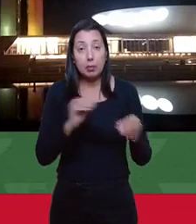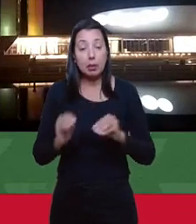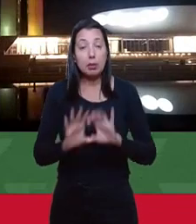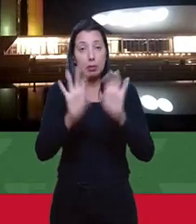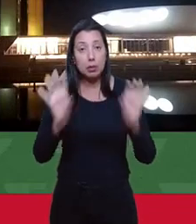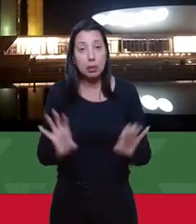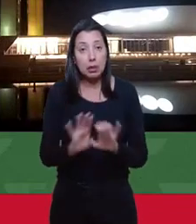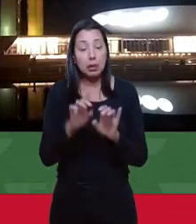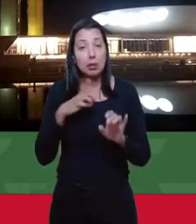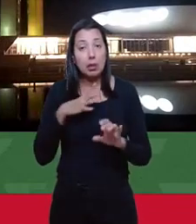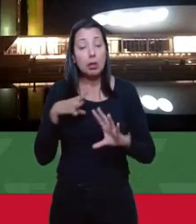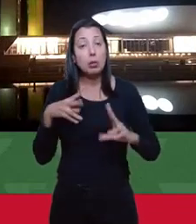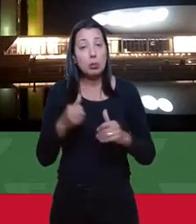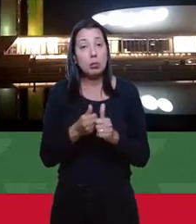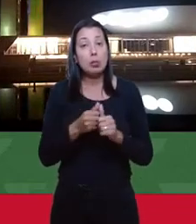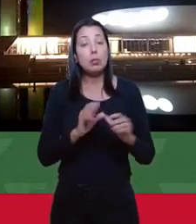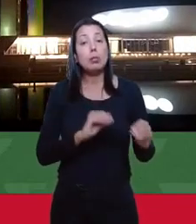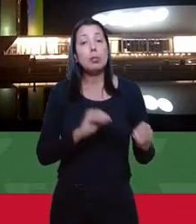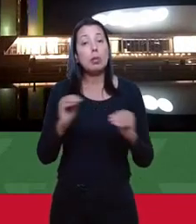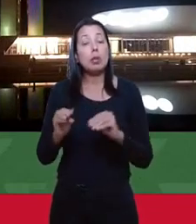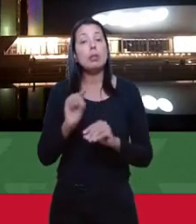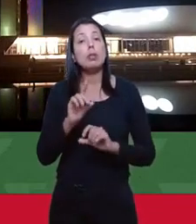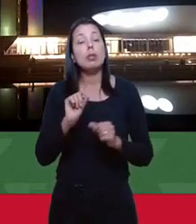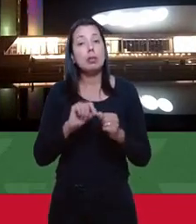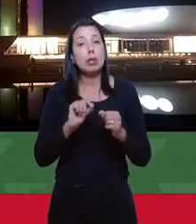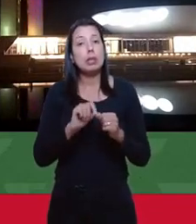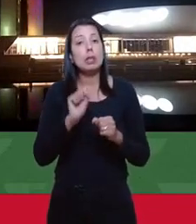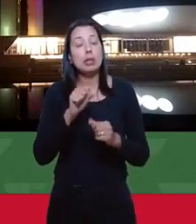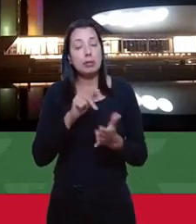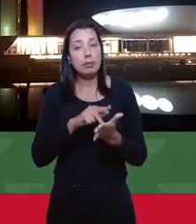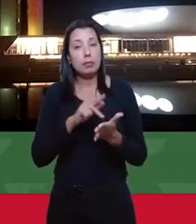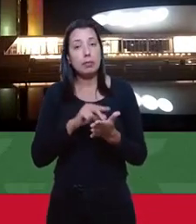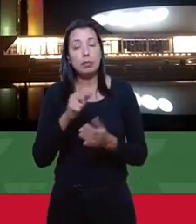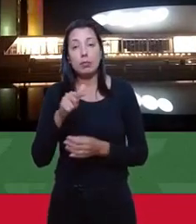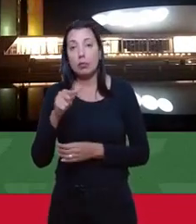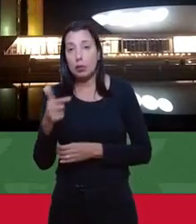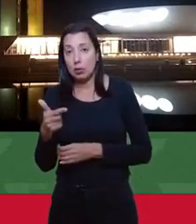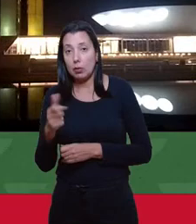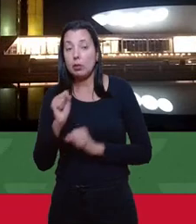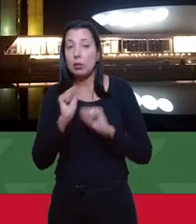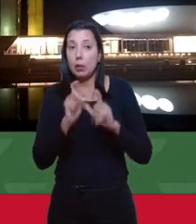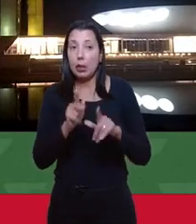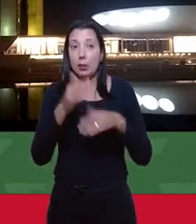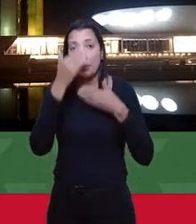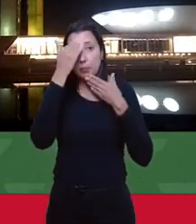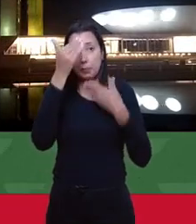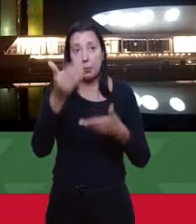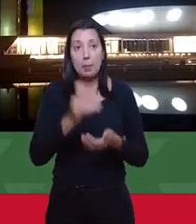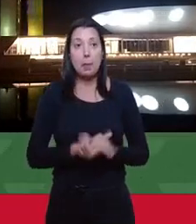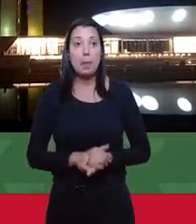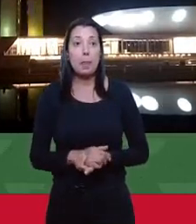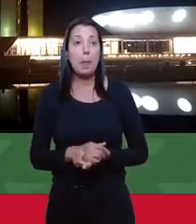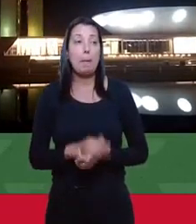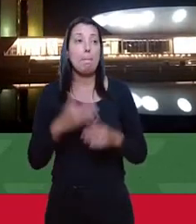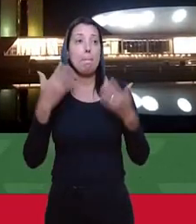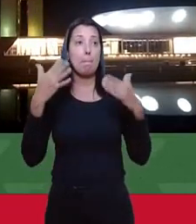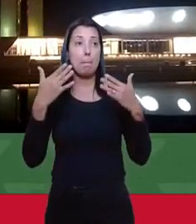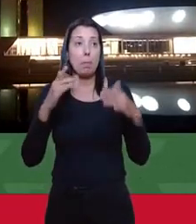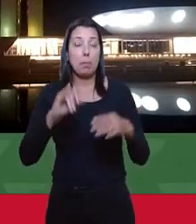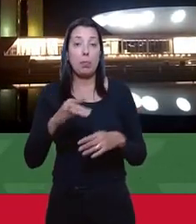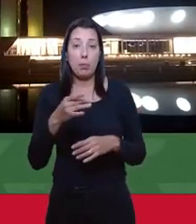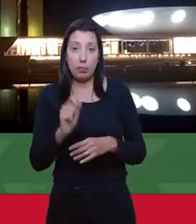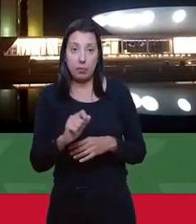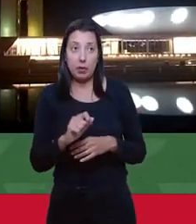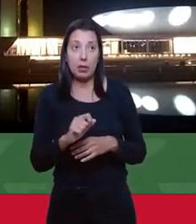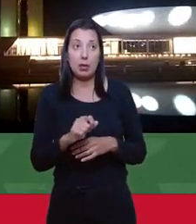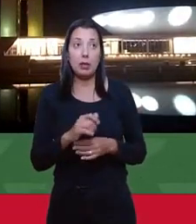cenário, a gente tem tudo para mudar. É só a gente fazer certinho em 2022. É isso. Obrigada. Parabéns, Janaína. Como